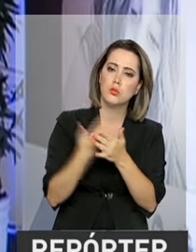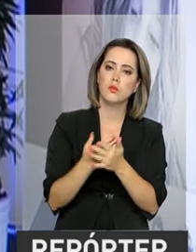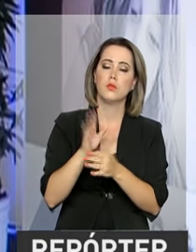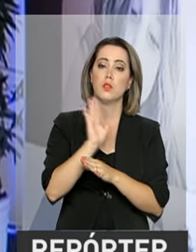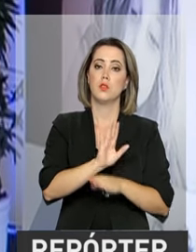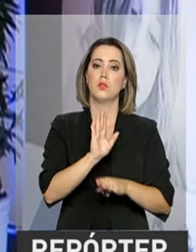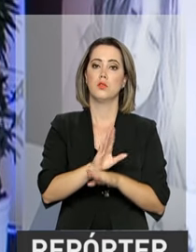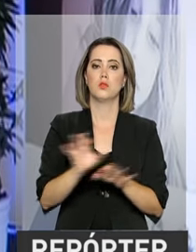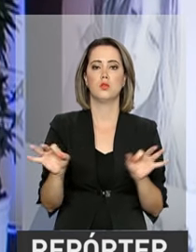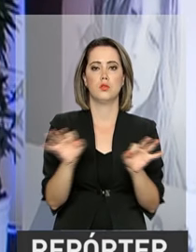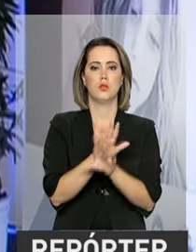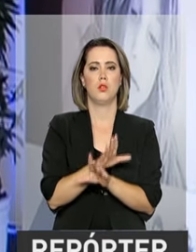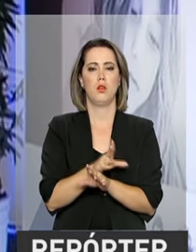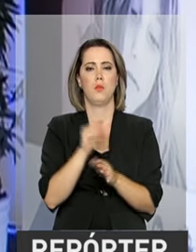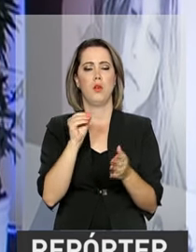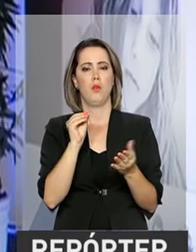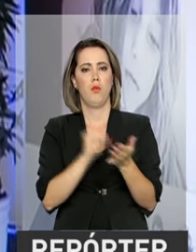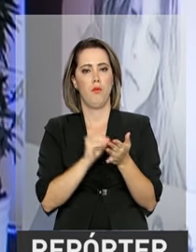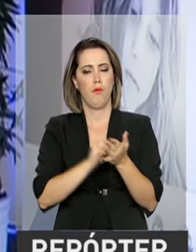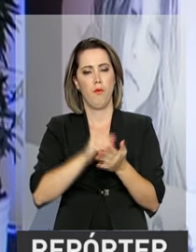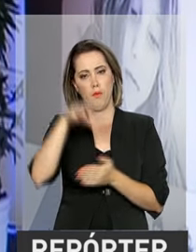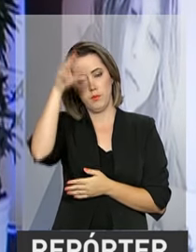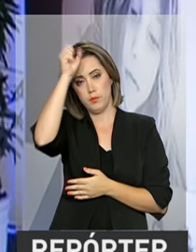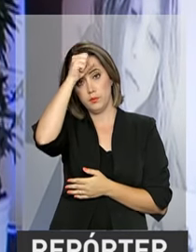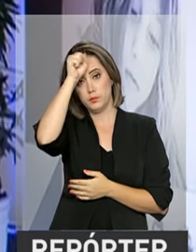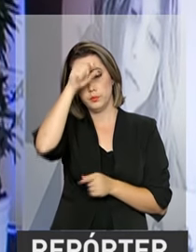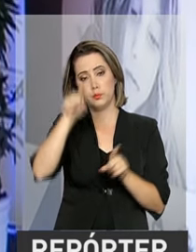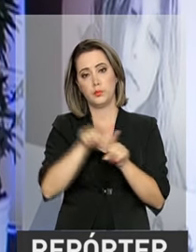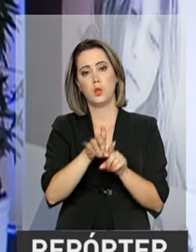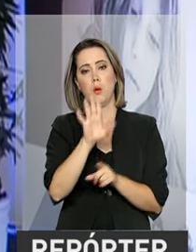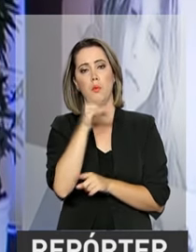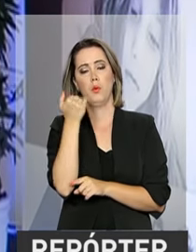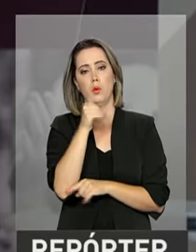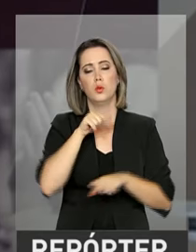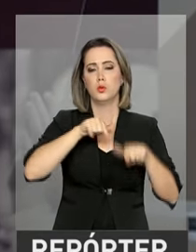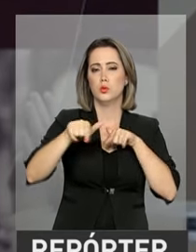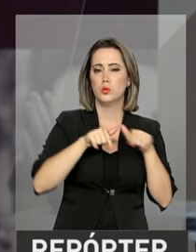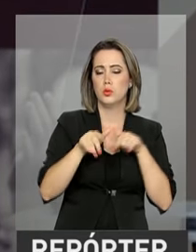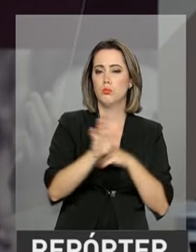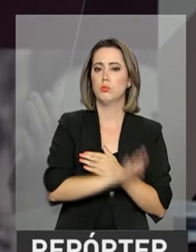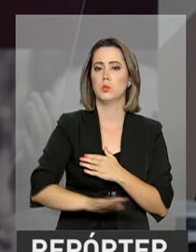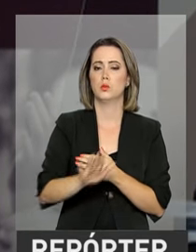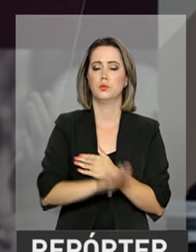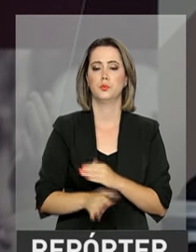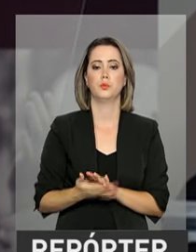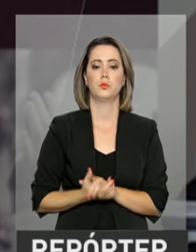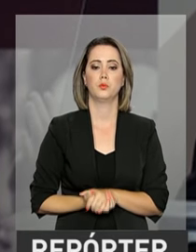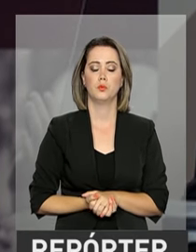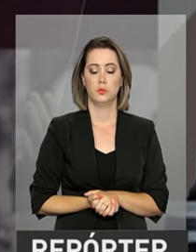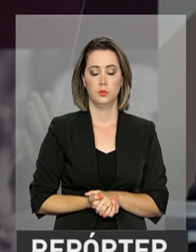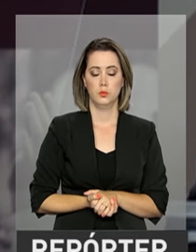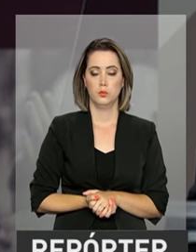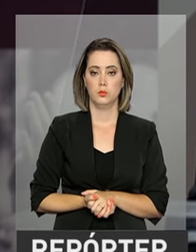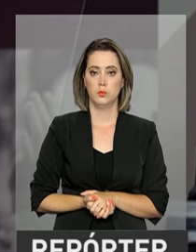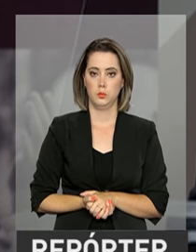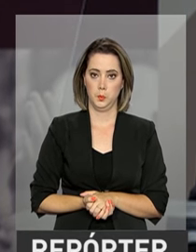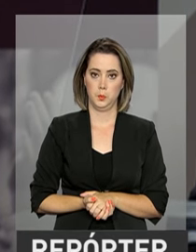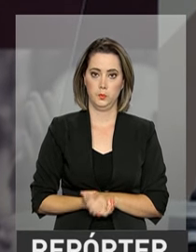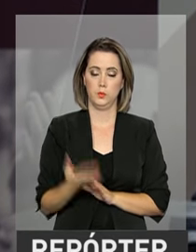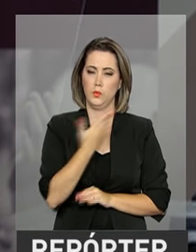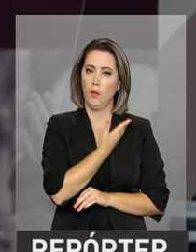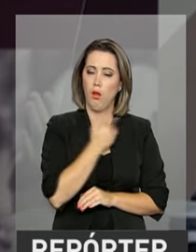combater o analfabetismo, a desnutrição, a mortalidade e o trabalho infantil. Ao longo de diversos governos e